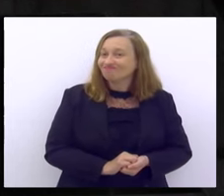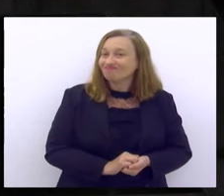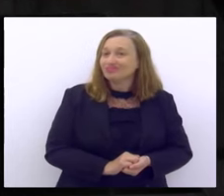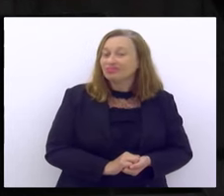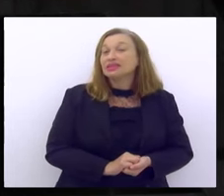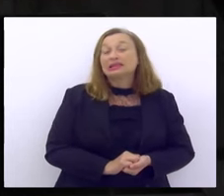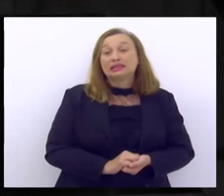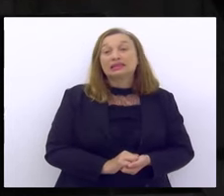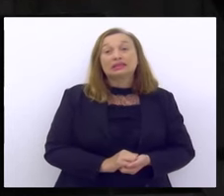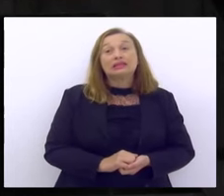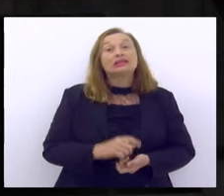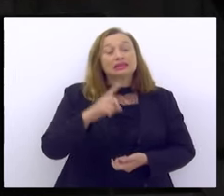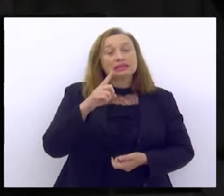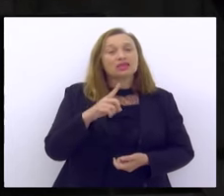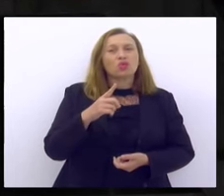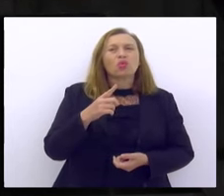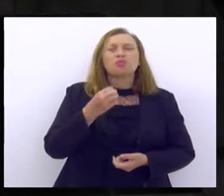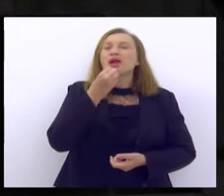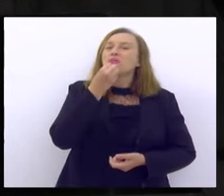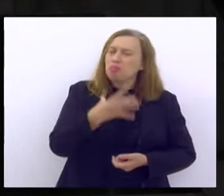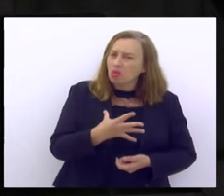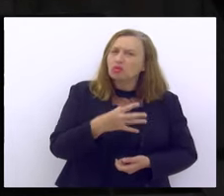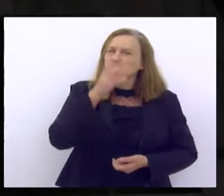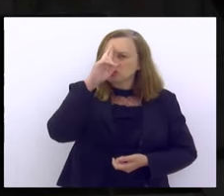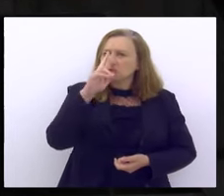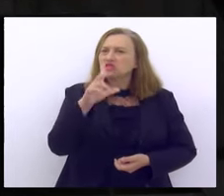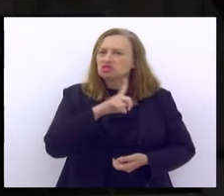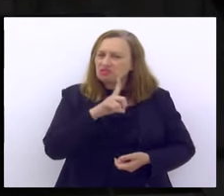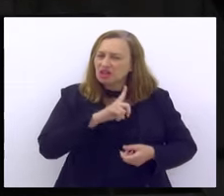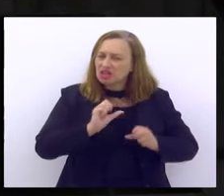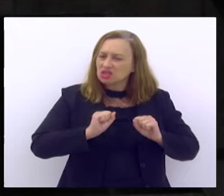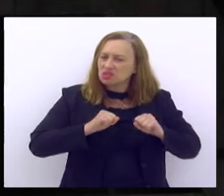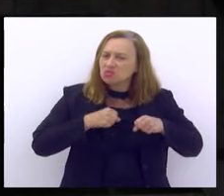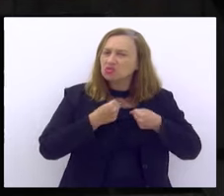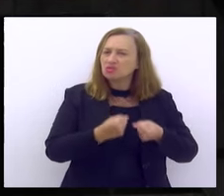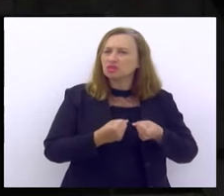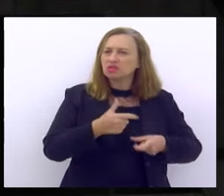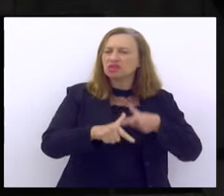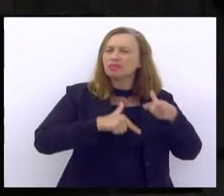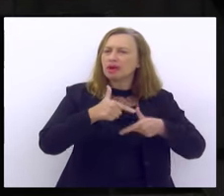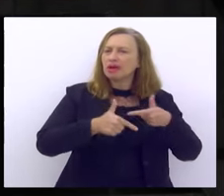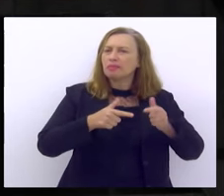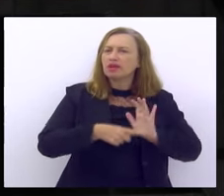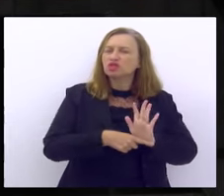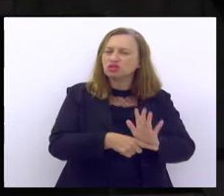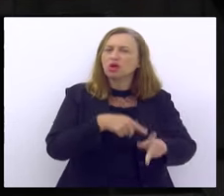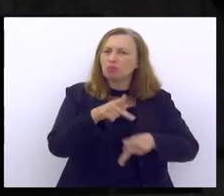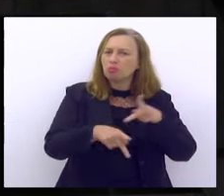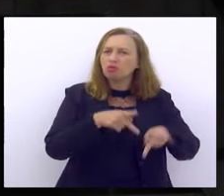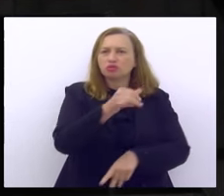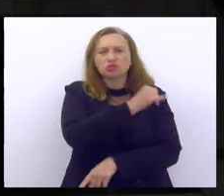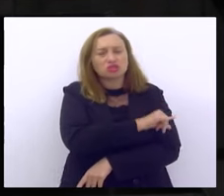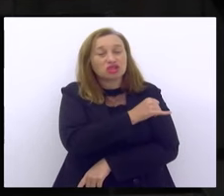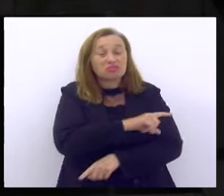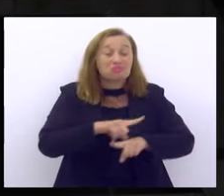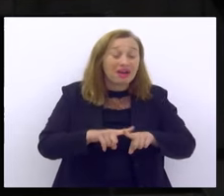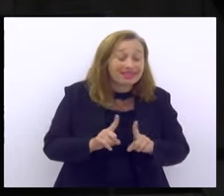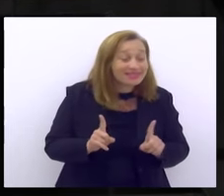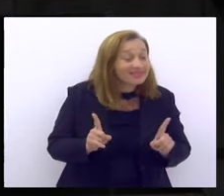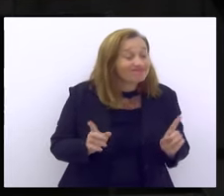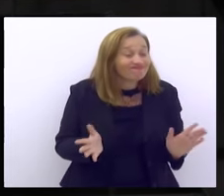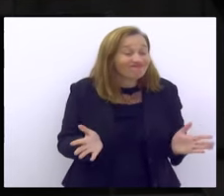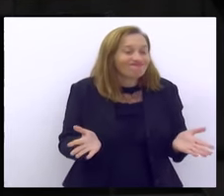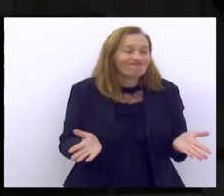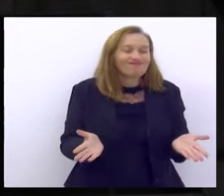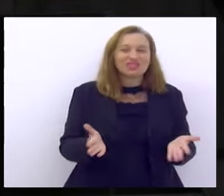Quisera Deus que o senhor tivesse essa disposição para trabalhar em prol do povo do Rio de Janeiro. Mas